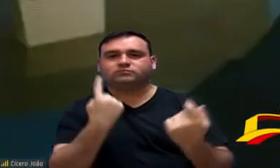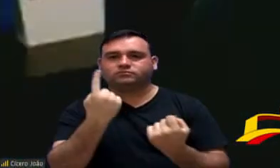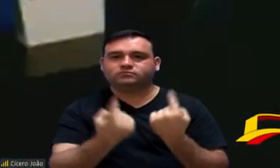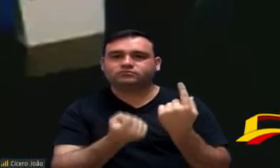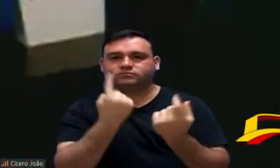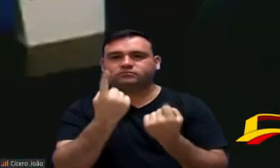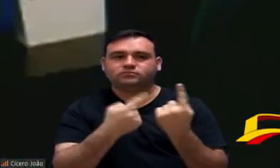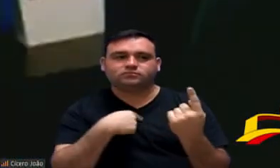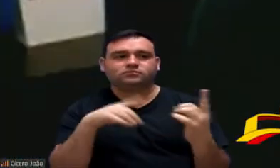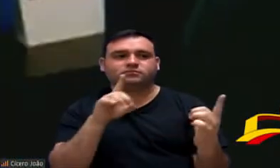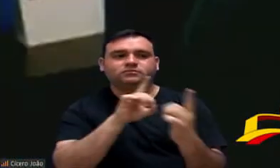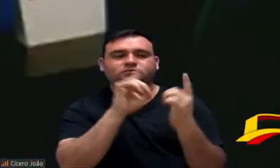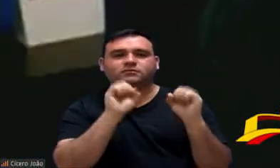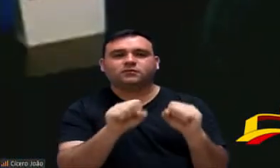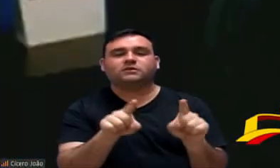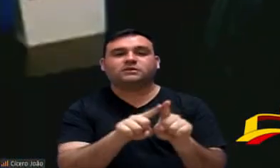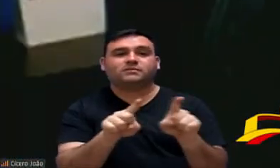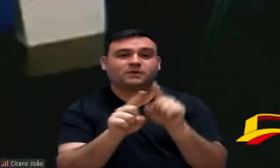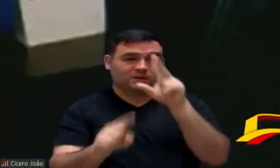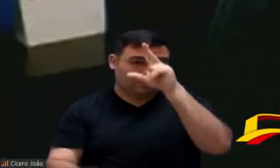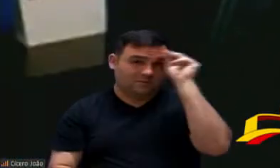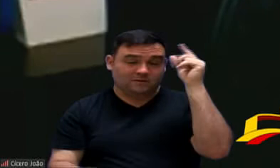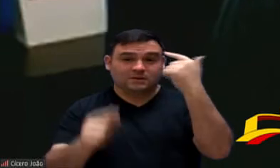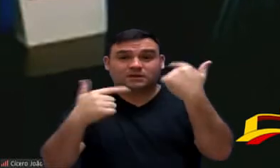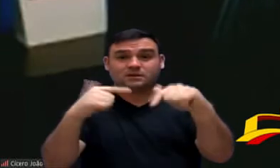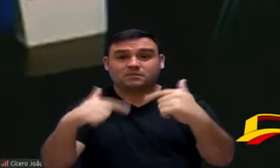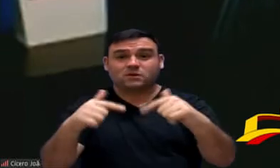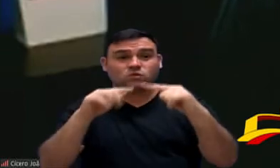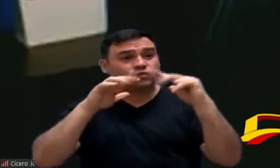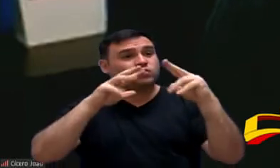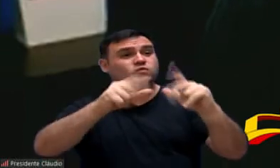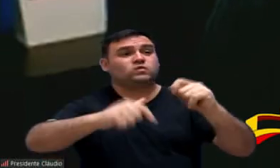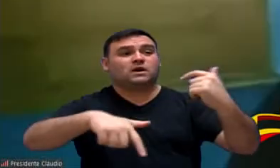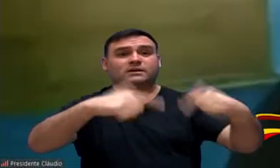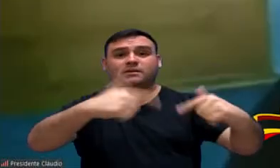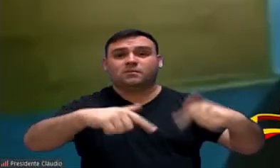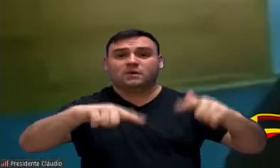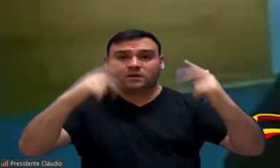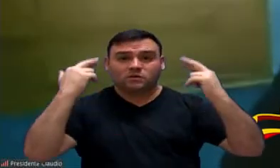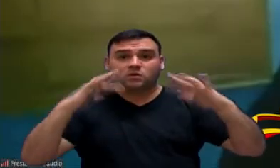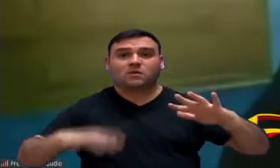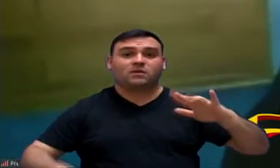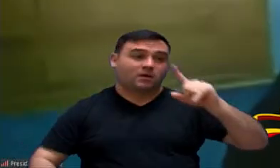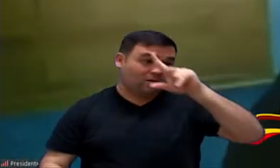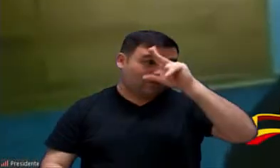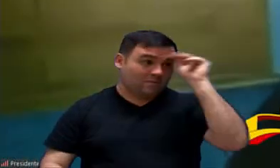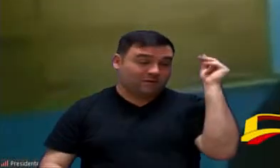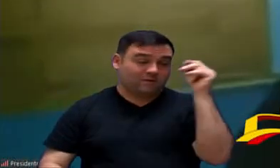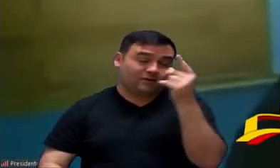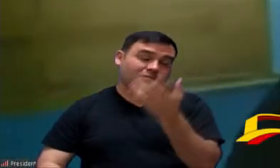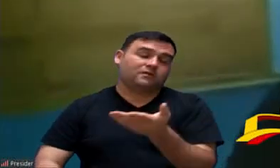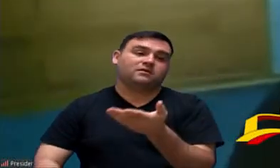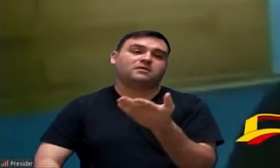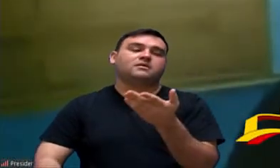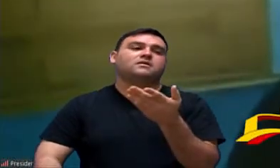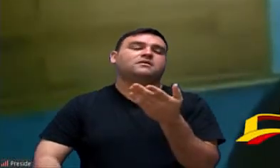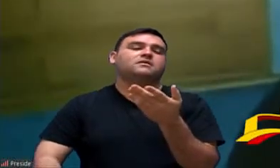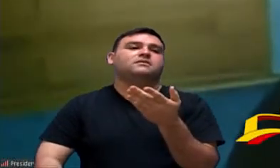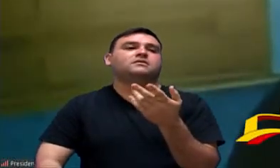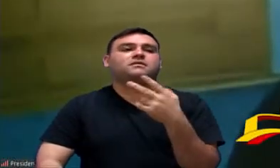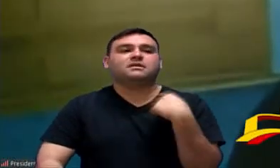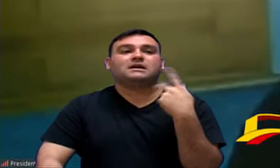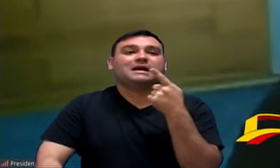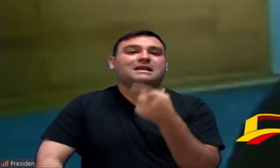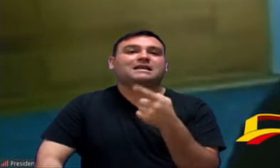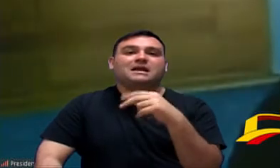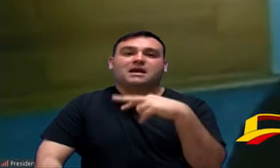Então, a prefeitura está trabalhando, presidente, todo mundo está trabalhando. A prefeitura, nosso, a prefeitura, vereador, lá é